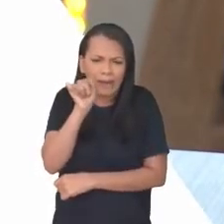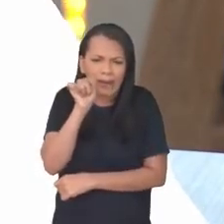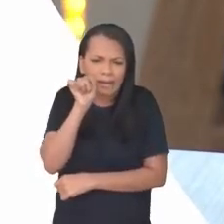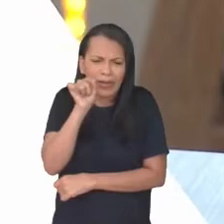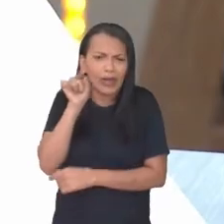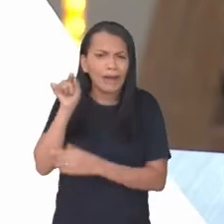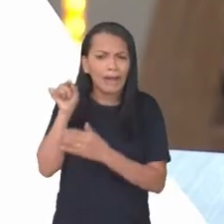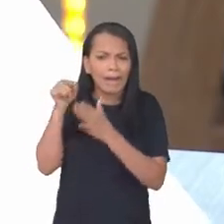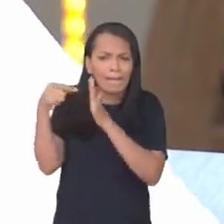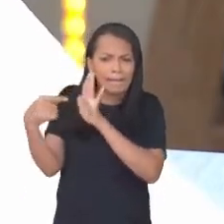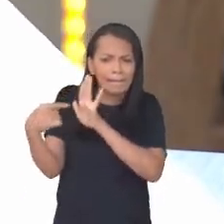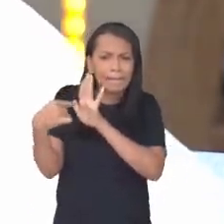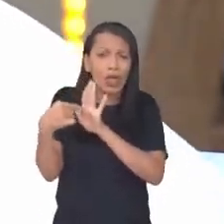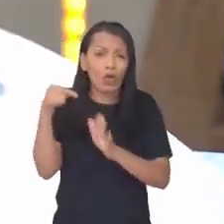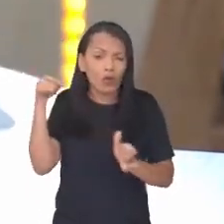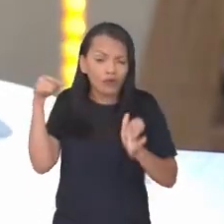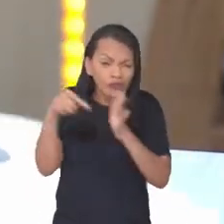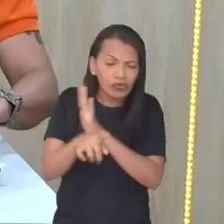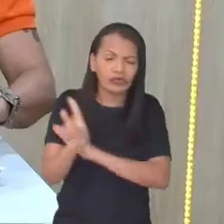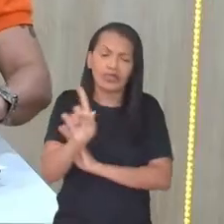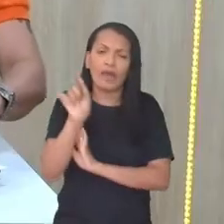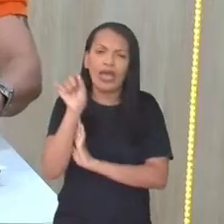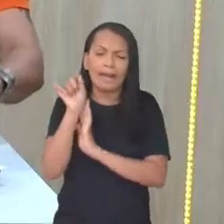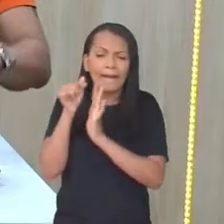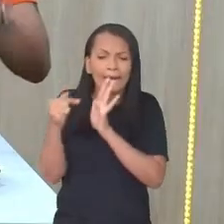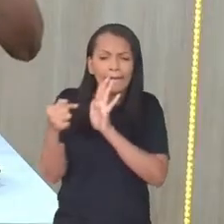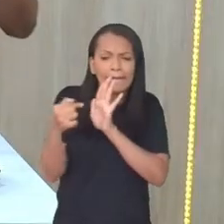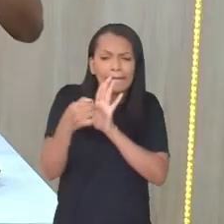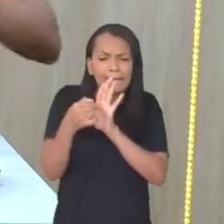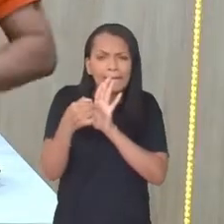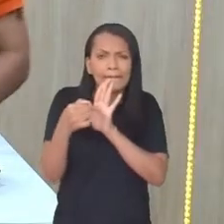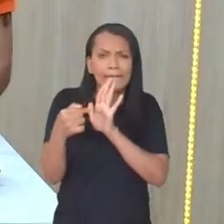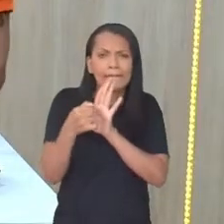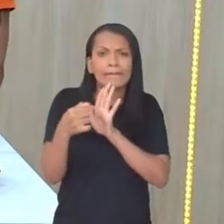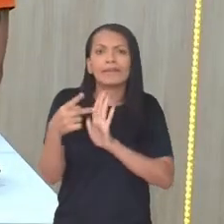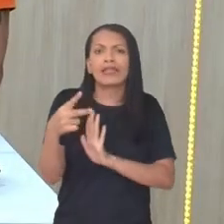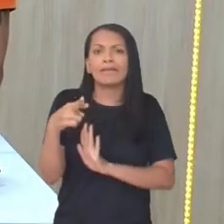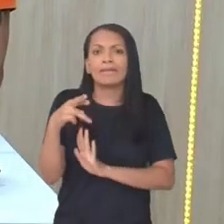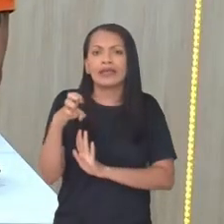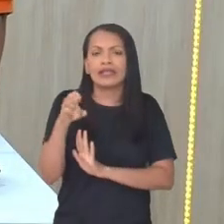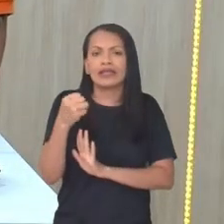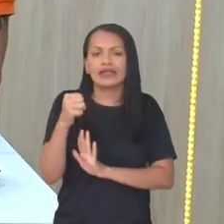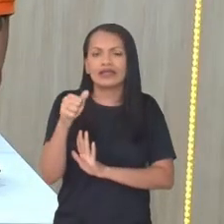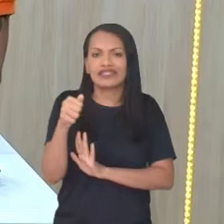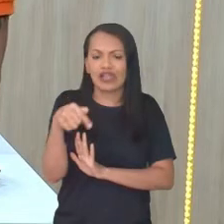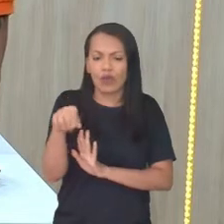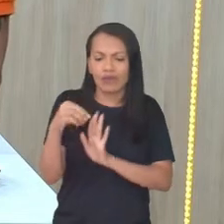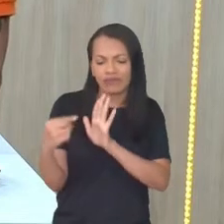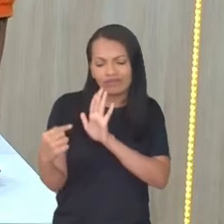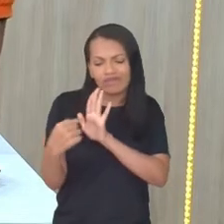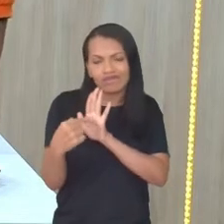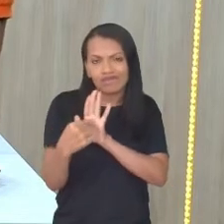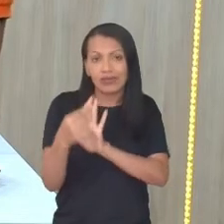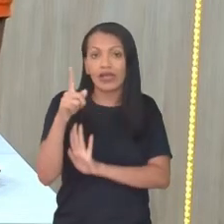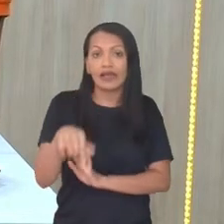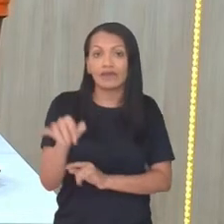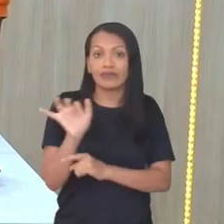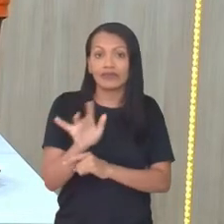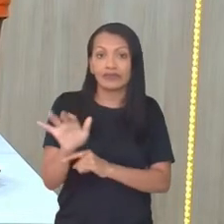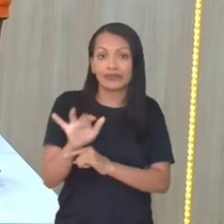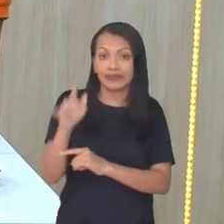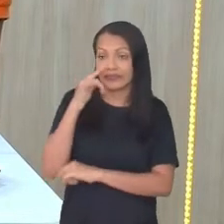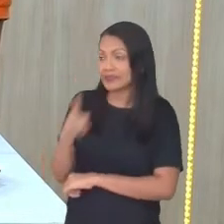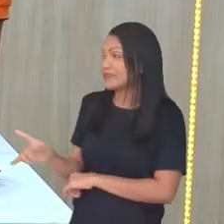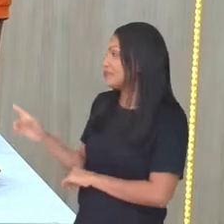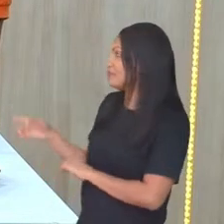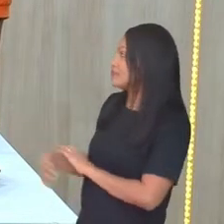é uma pressão que vai representar cada letra. Isso. É isso que vocês estão vendo aí. Que é essa representação alfabética. E é através